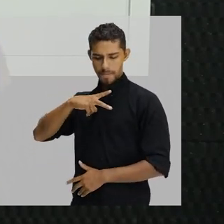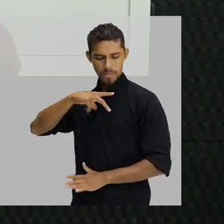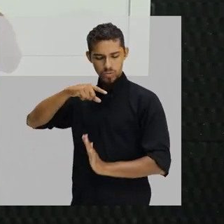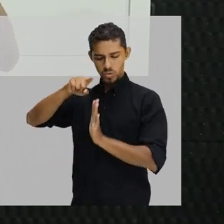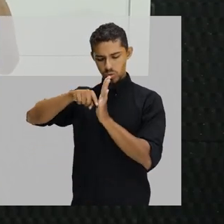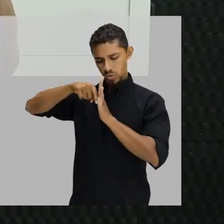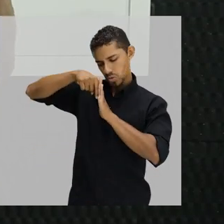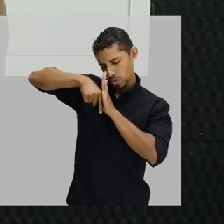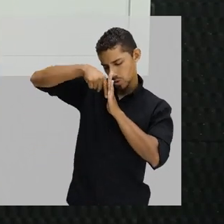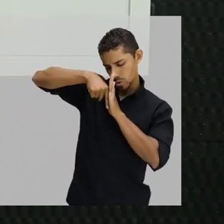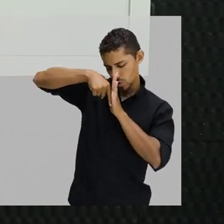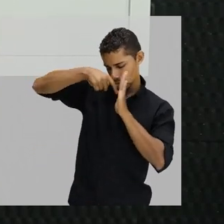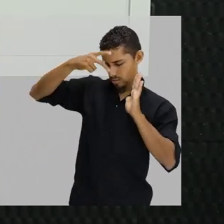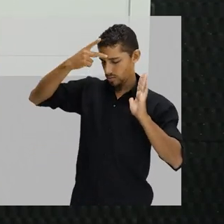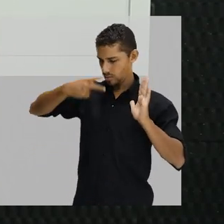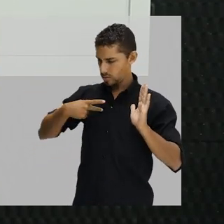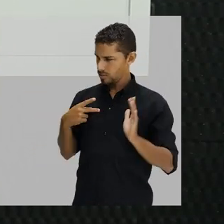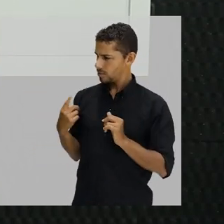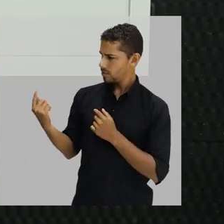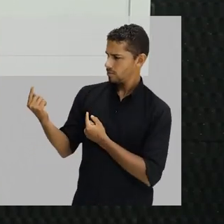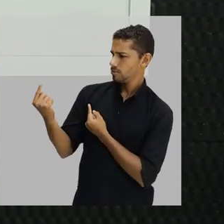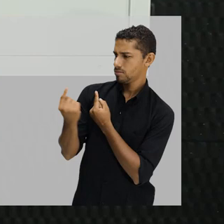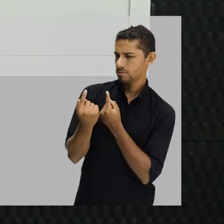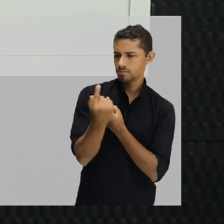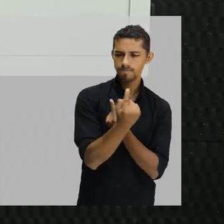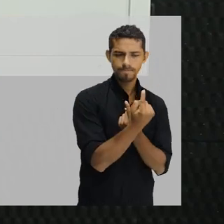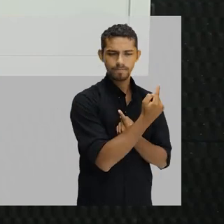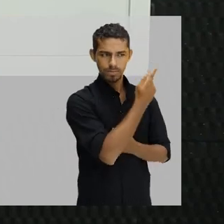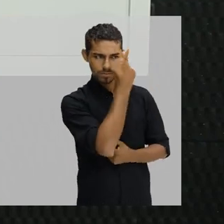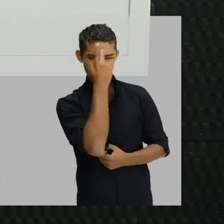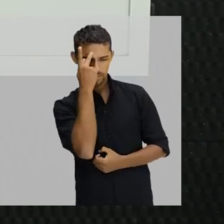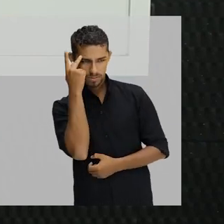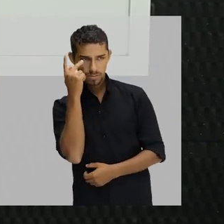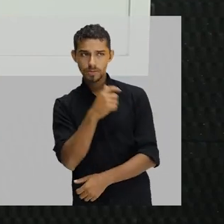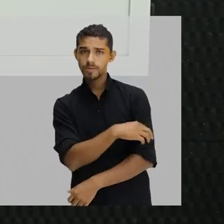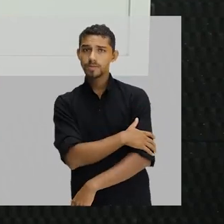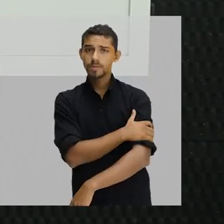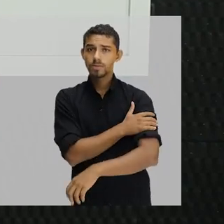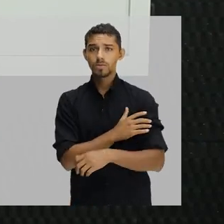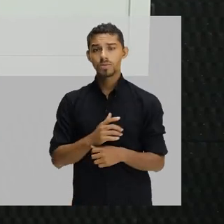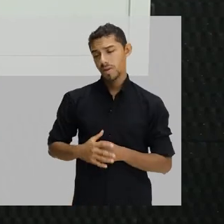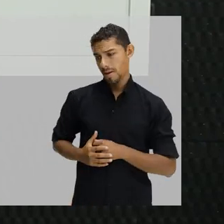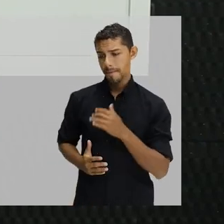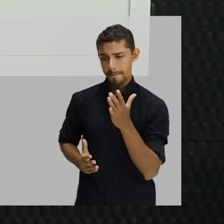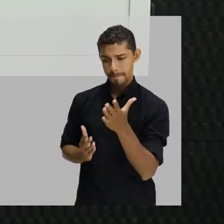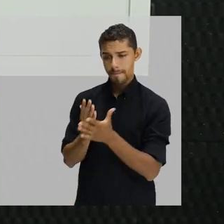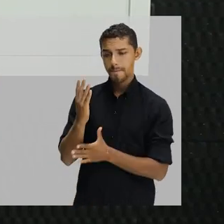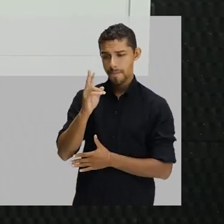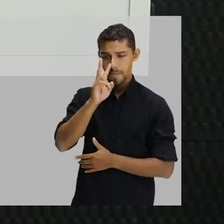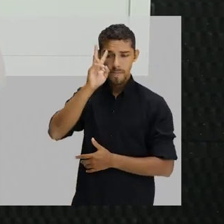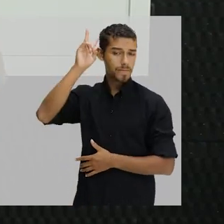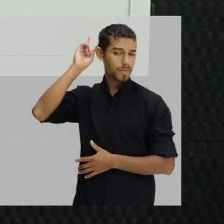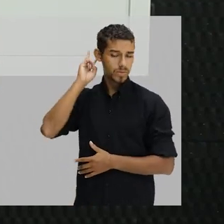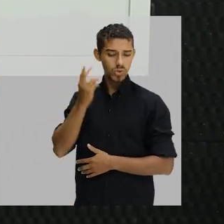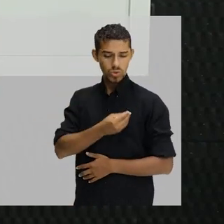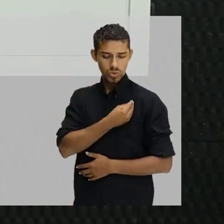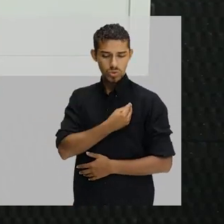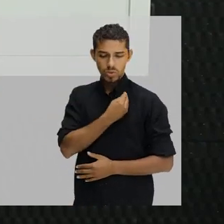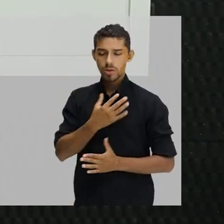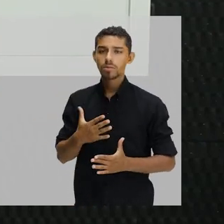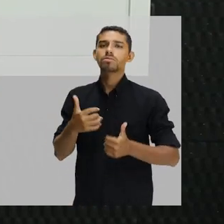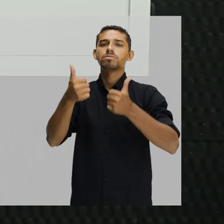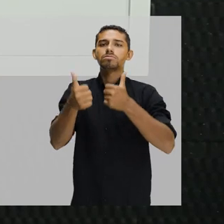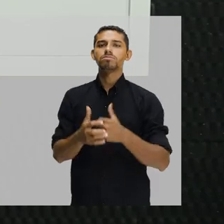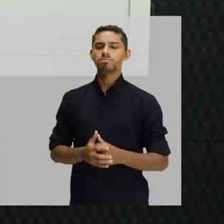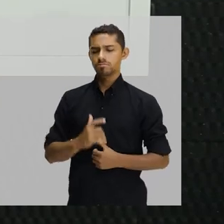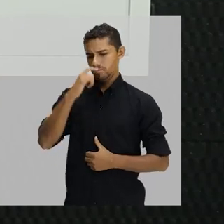redor, das pessoas que compõem o seu ciclo, para que você não só passe no vestibular, mas que você viva melhor. Que você tenha